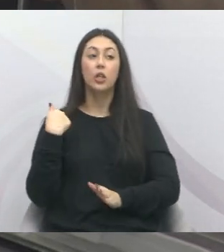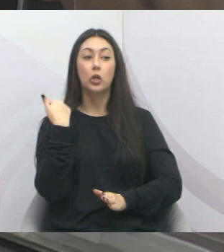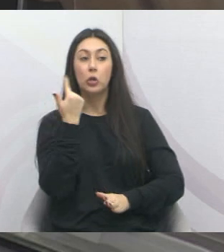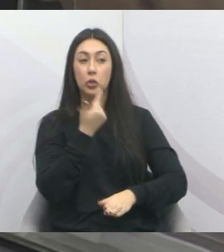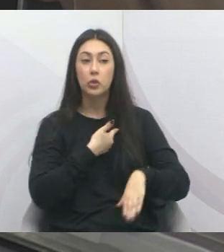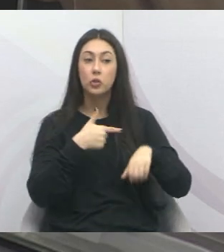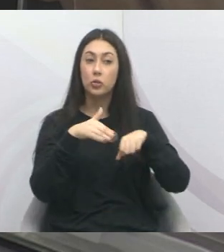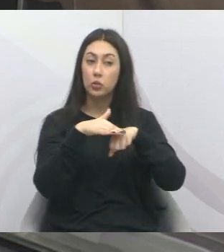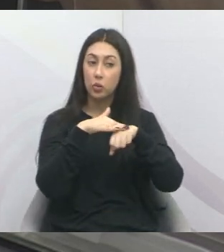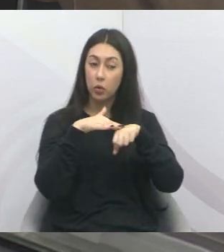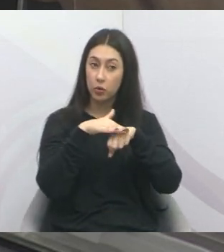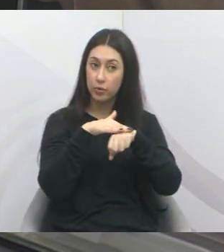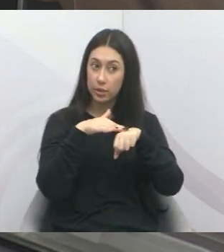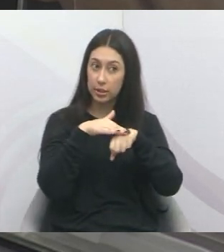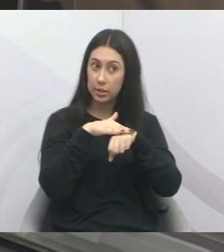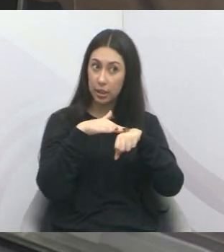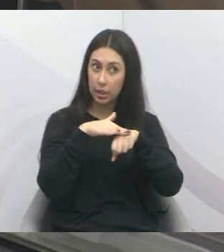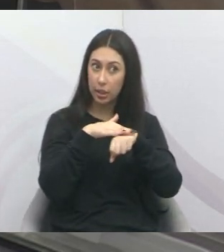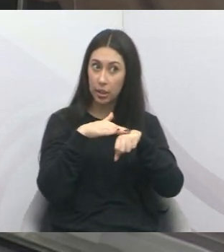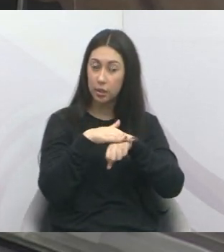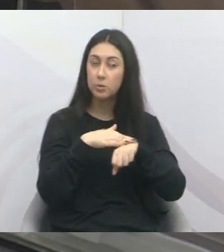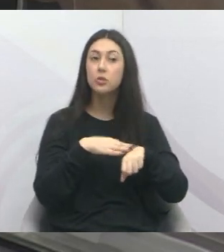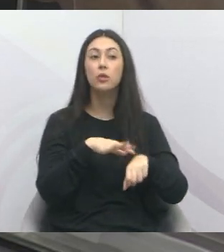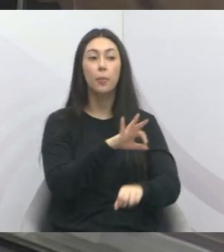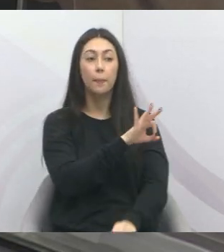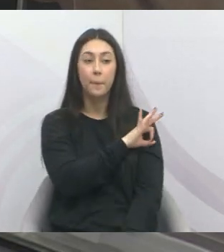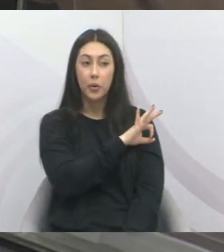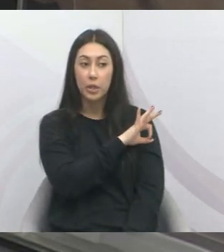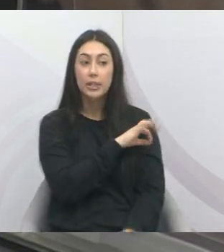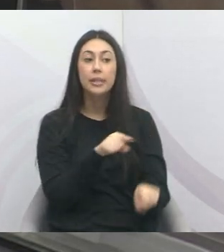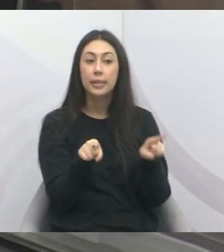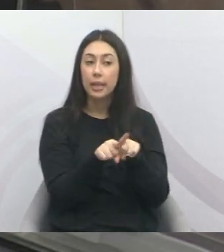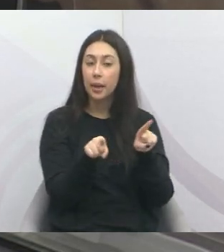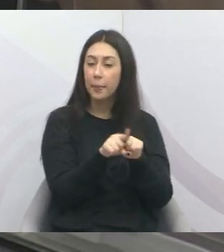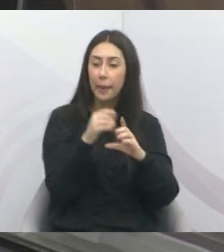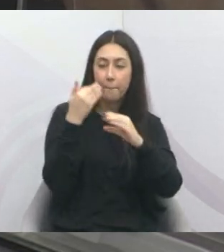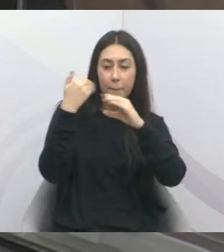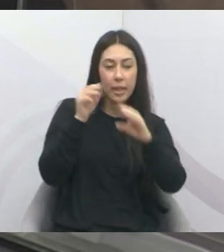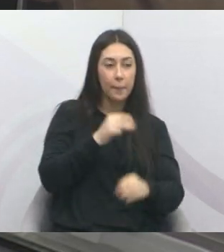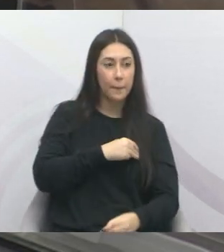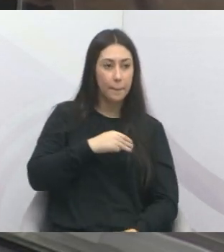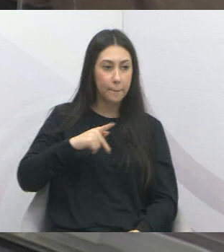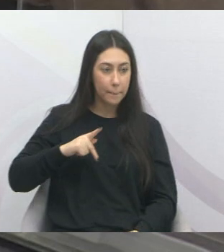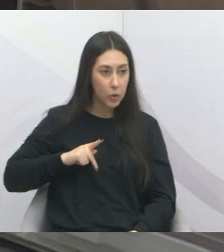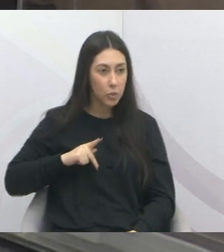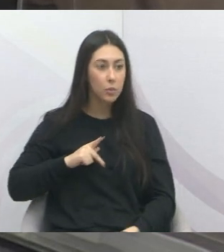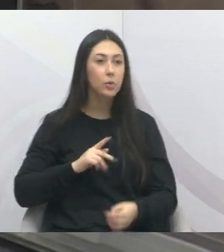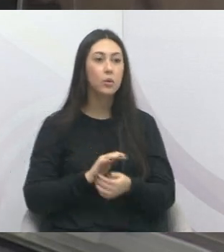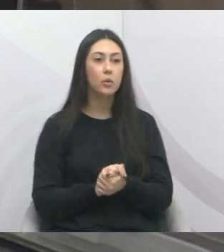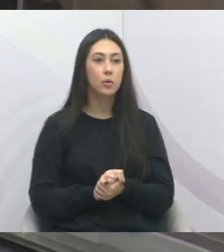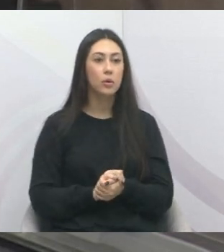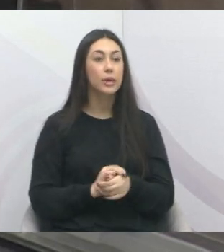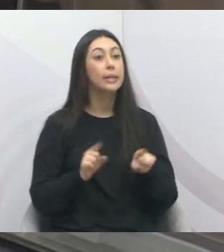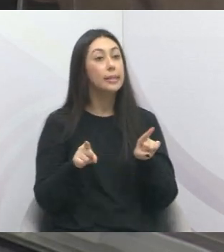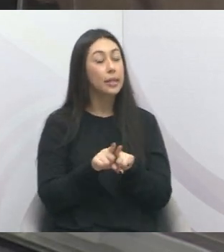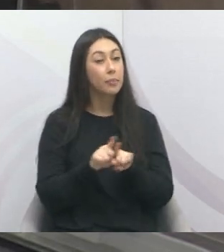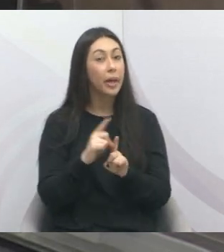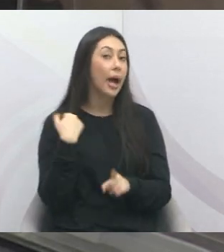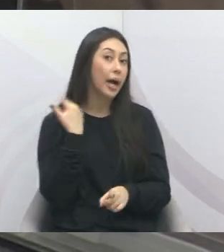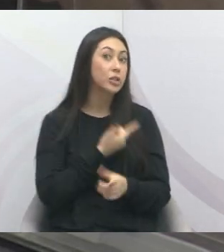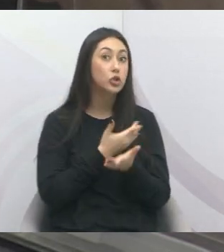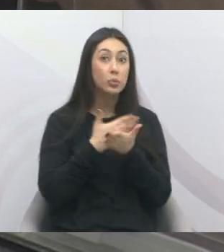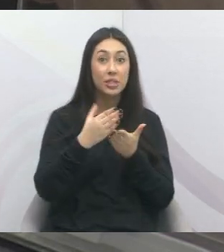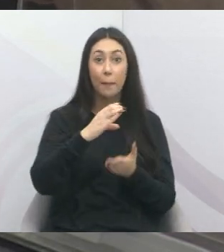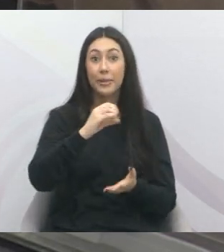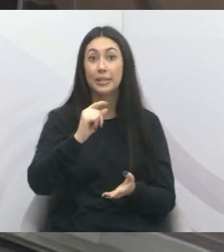conhecimento primeiro da polícia, vamos levar ao Ministério Público, tem vários, o Paulinho sugeriu a gente de abrir uma CPI aí